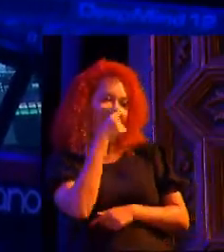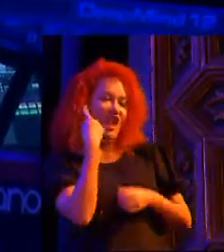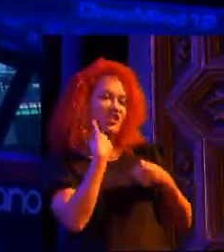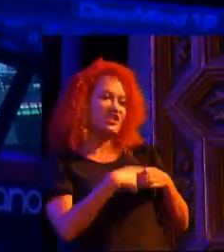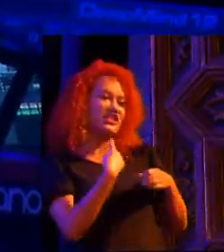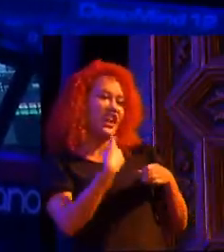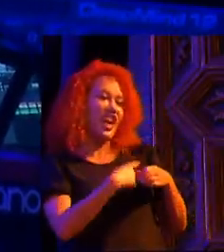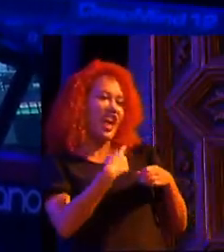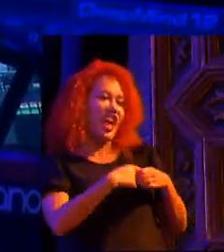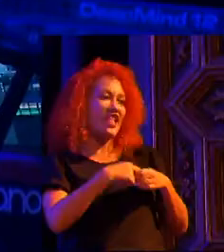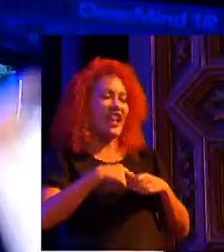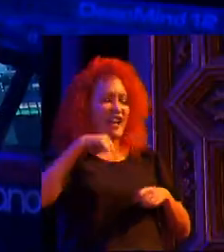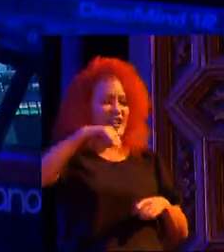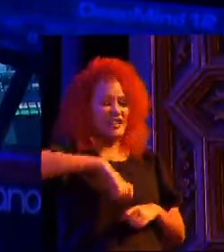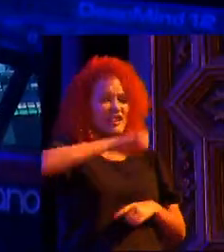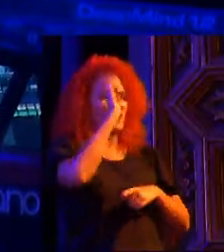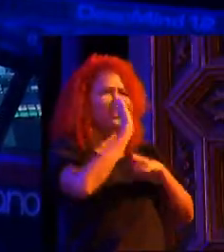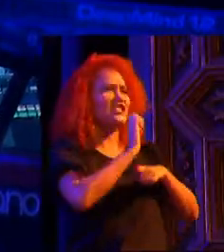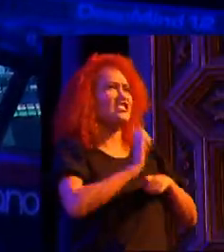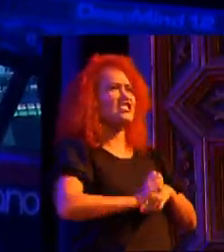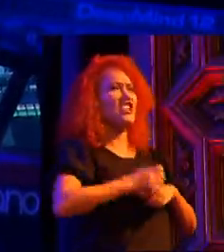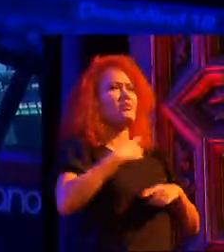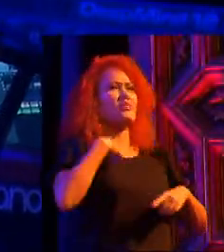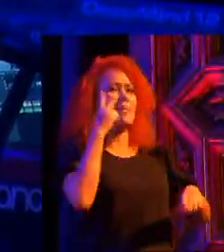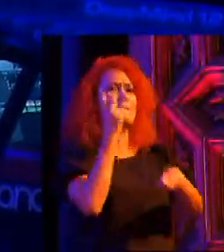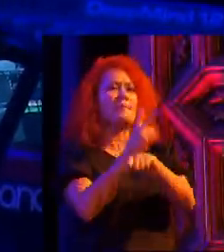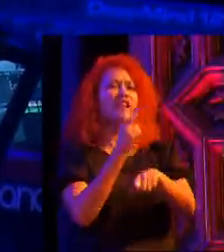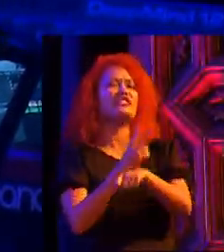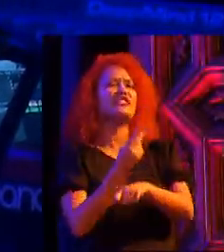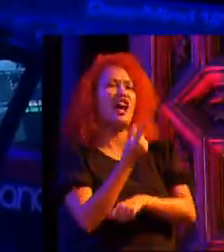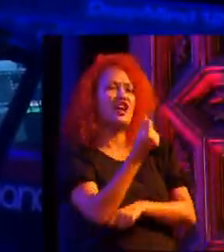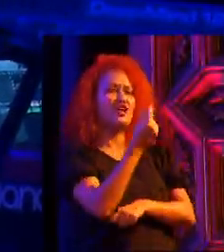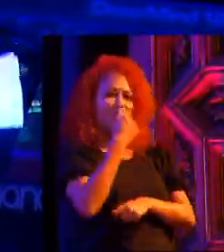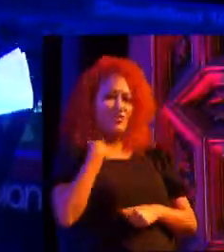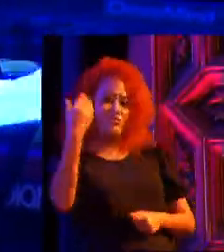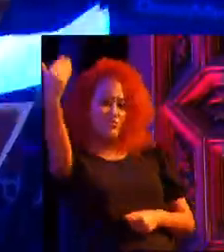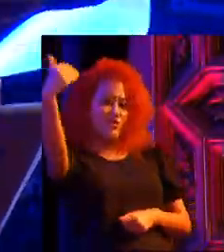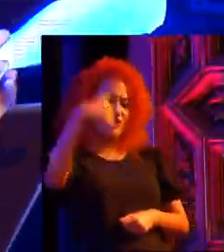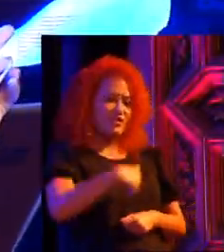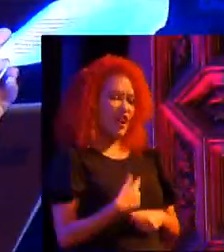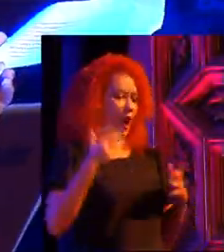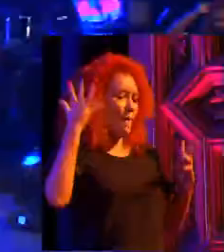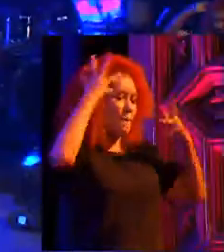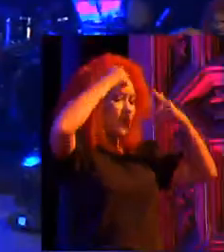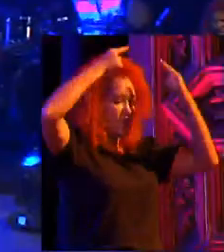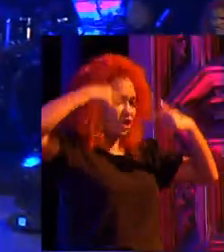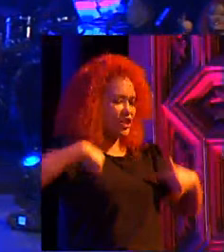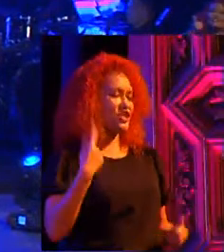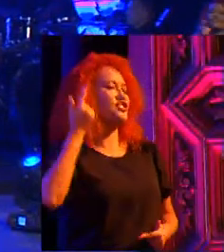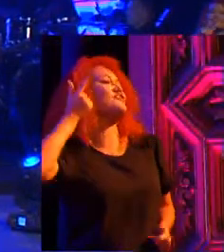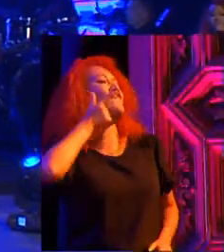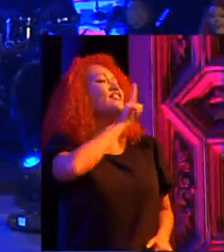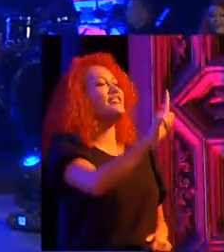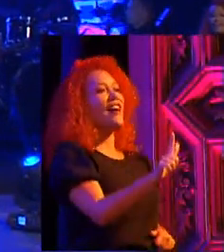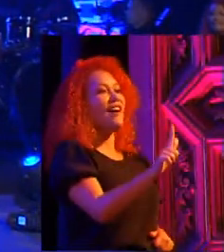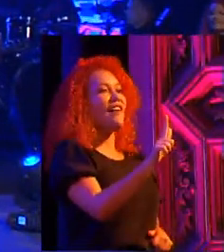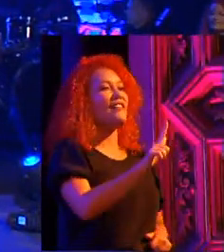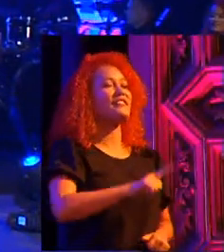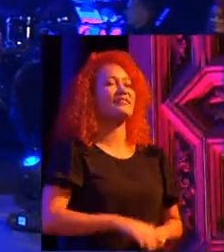desse estado gigante, me emprestaram uma nota para eu estar aqui, bonita e vitoriosa.